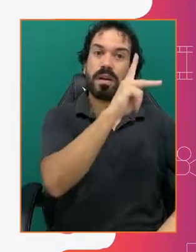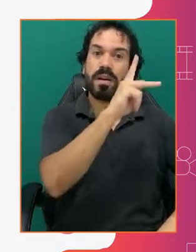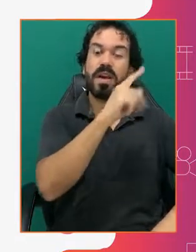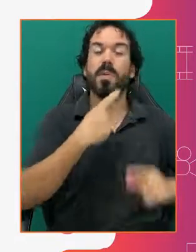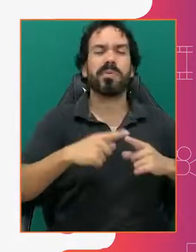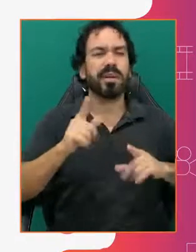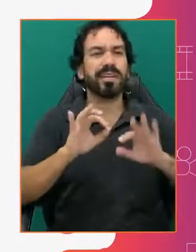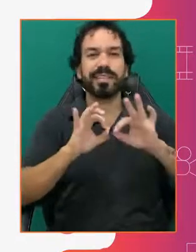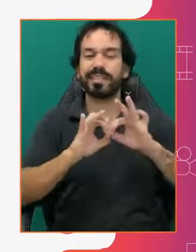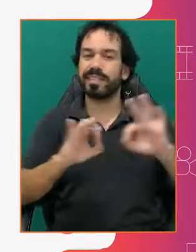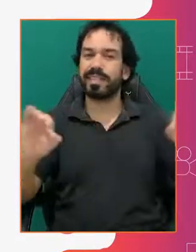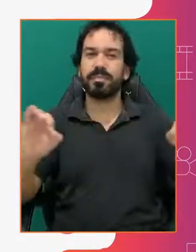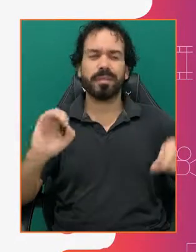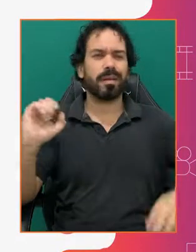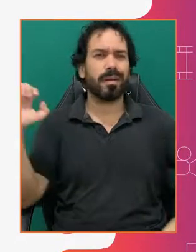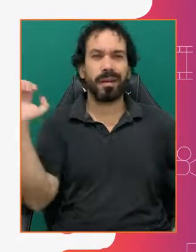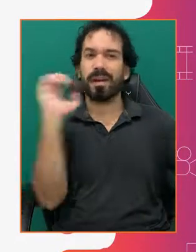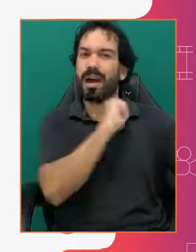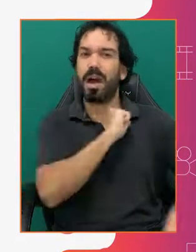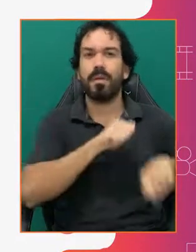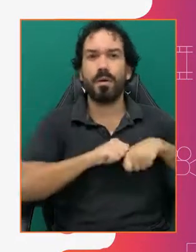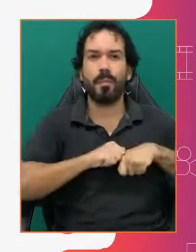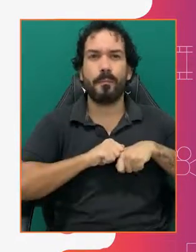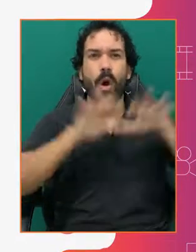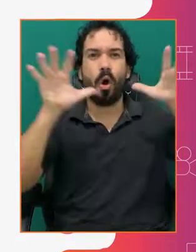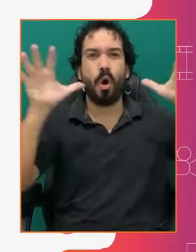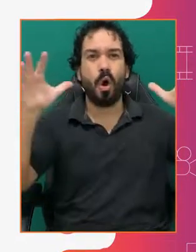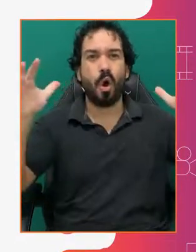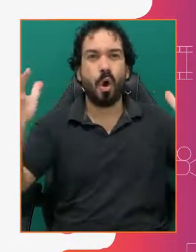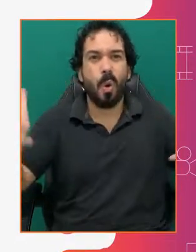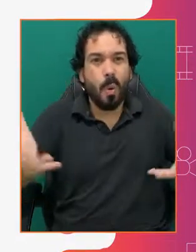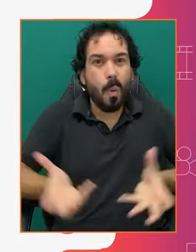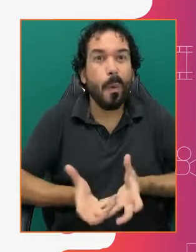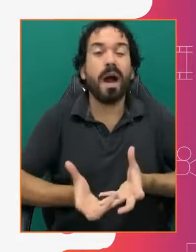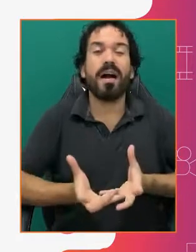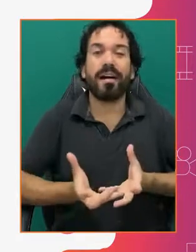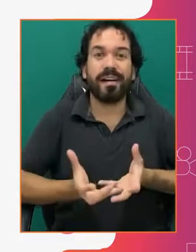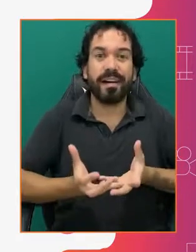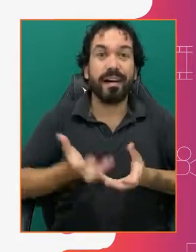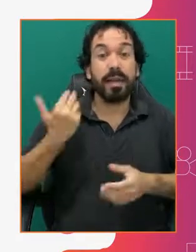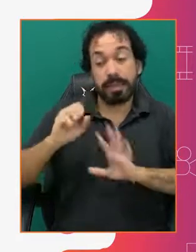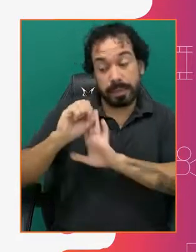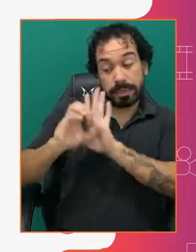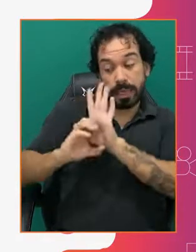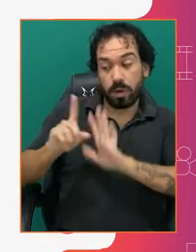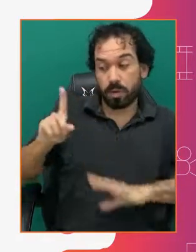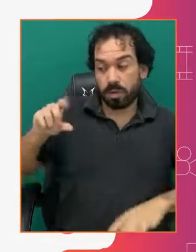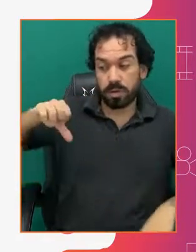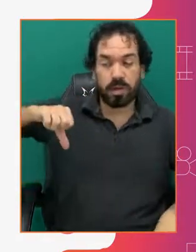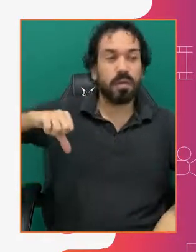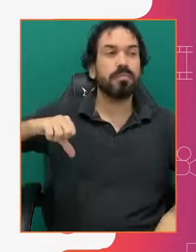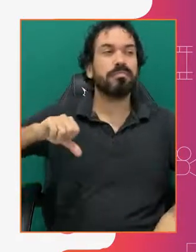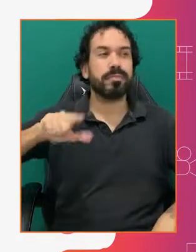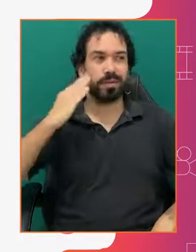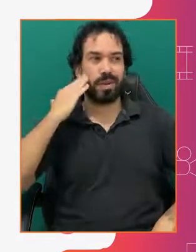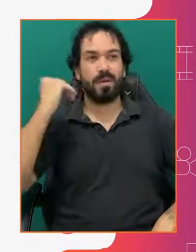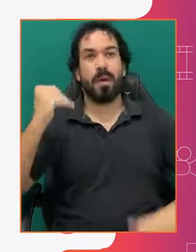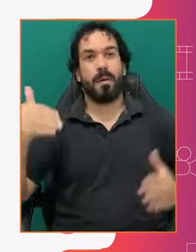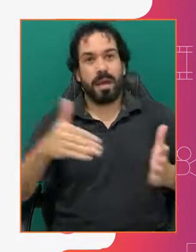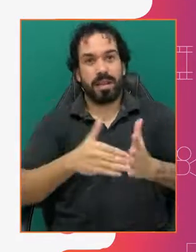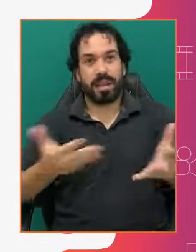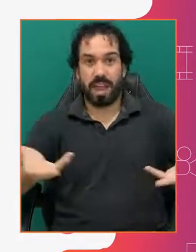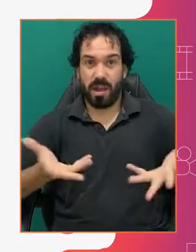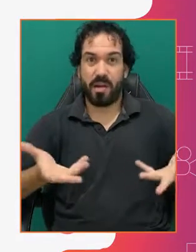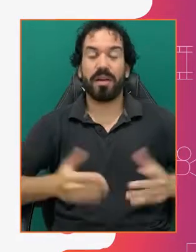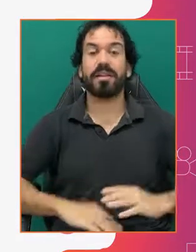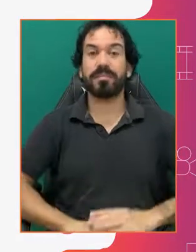sua simplicidade, ele rapidamente se espalhou pelo mundo desde o século XIX e ele é bem comum até